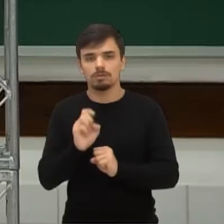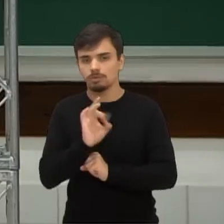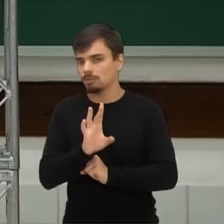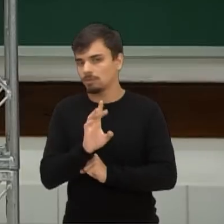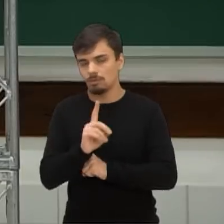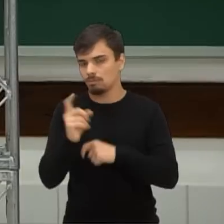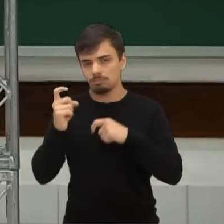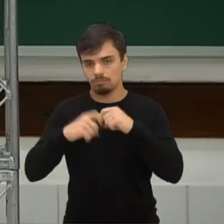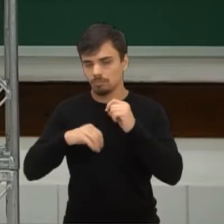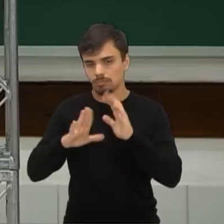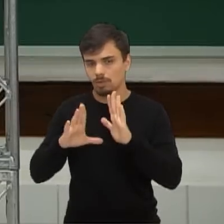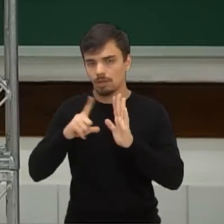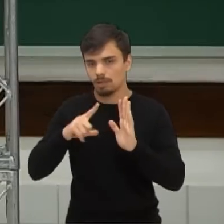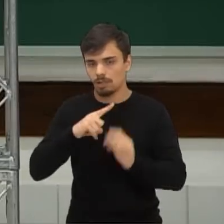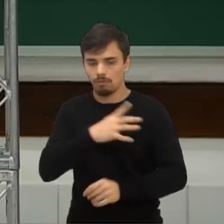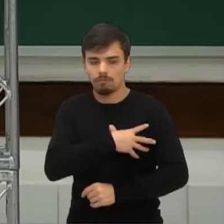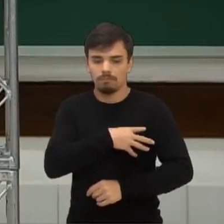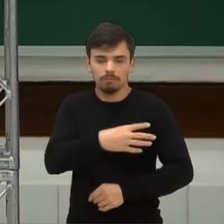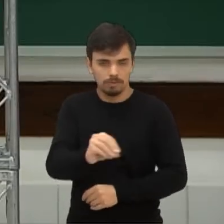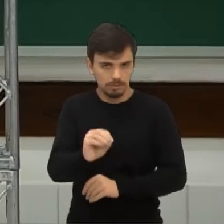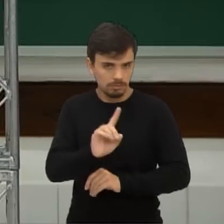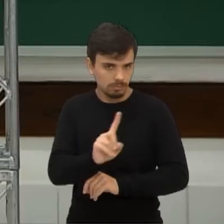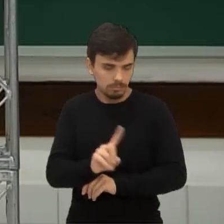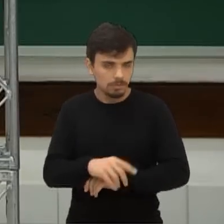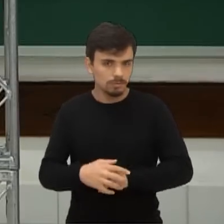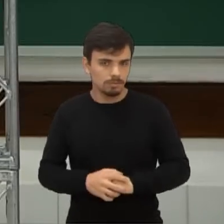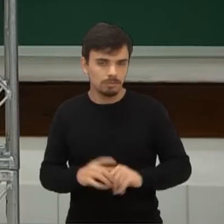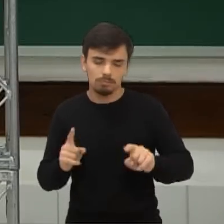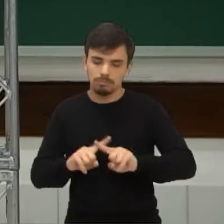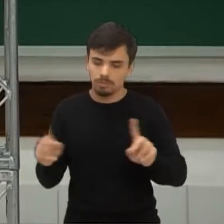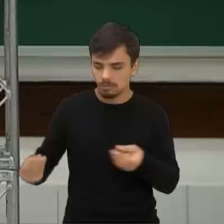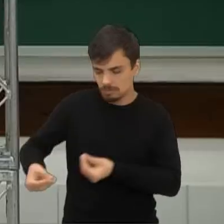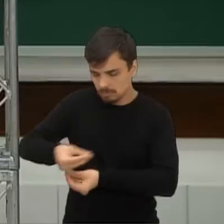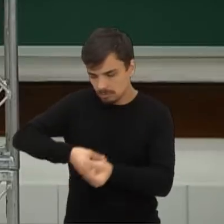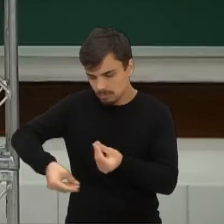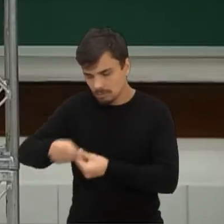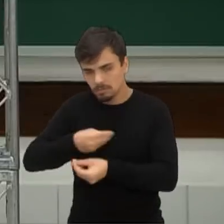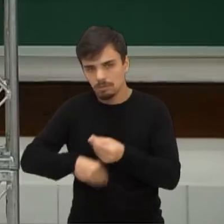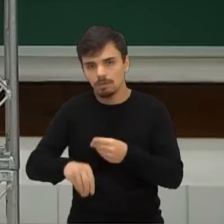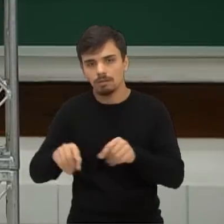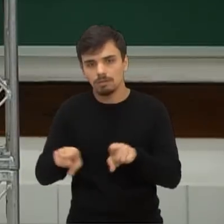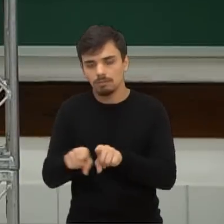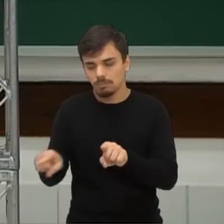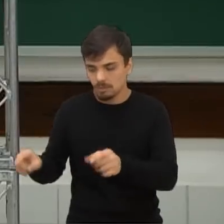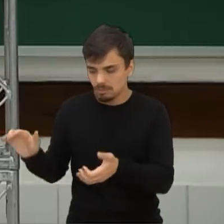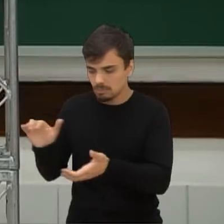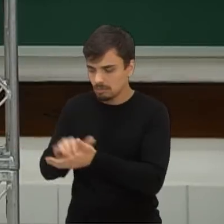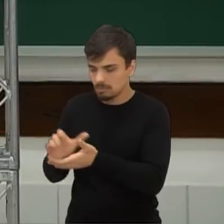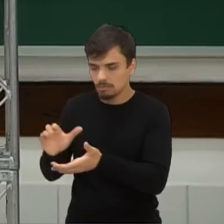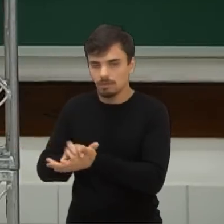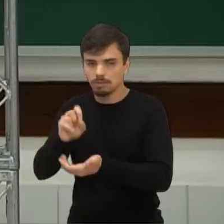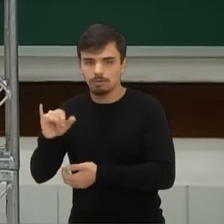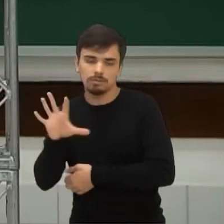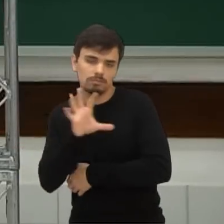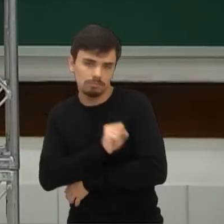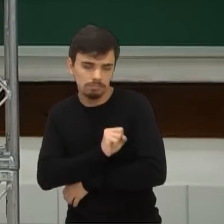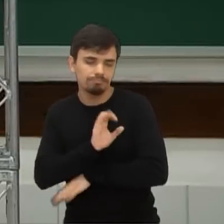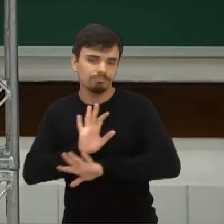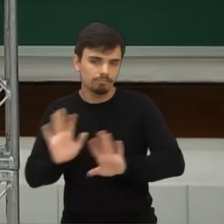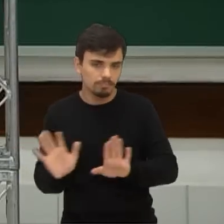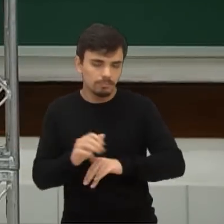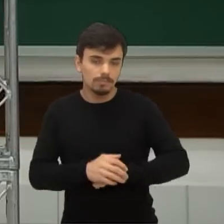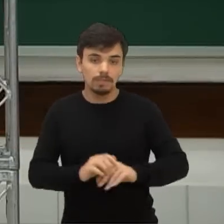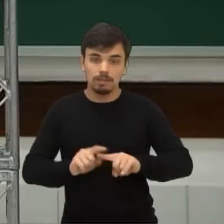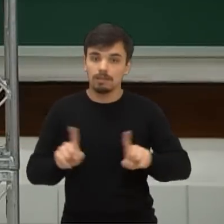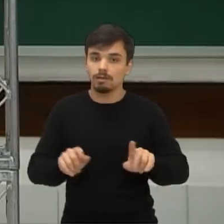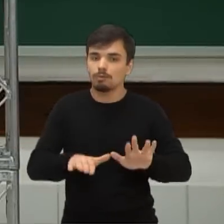para reprodução, não só para gerar descendentes, mas, né, que envolve, né, a questão de um casal, né, se amar. Então,